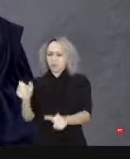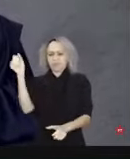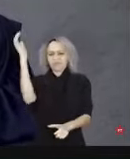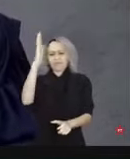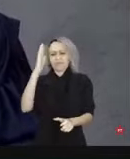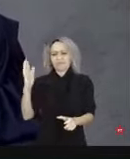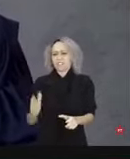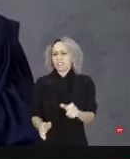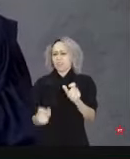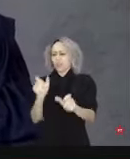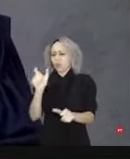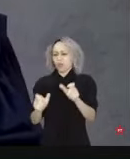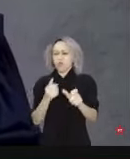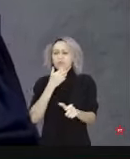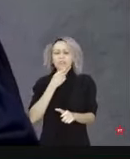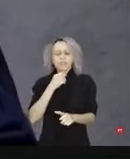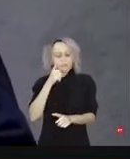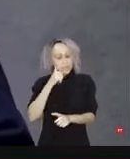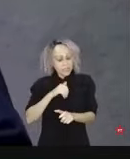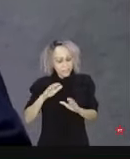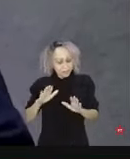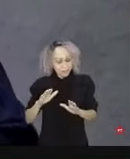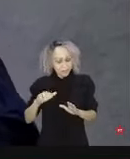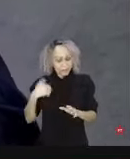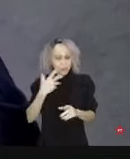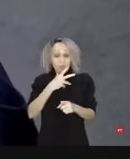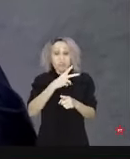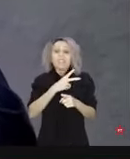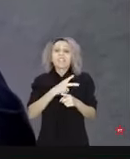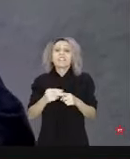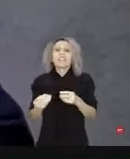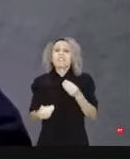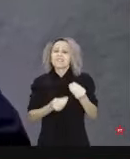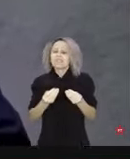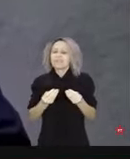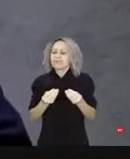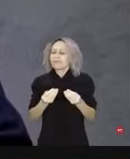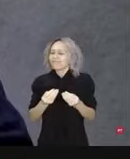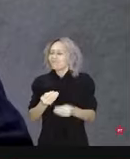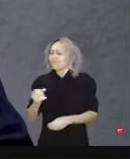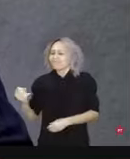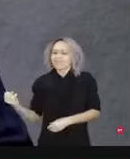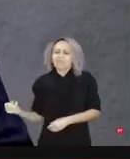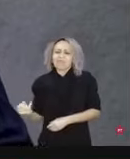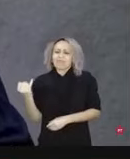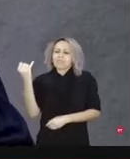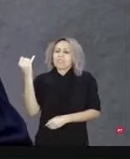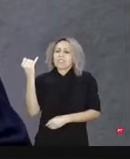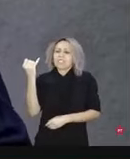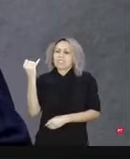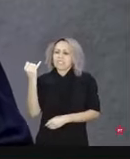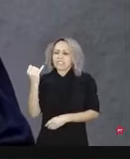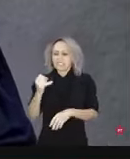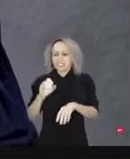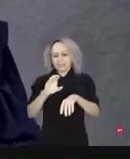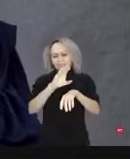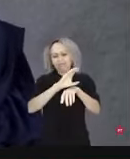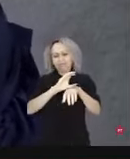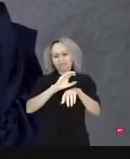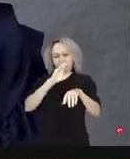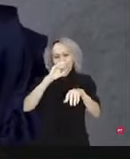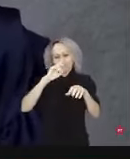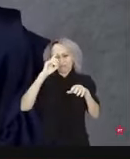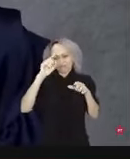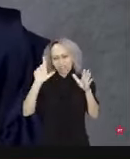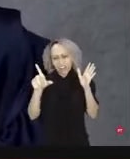brasileiras. Alcançando dessa maneira um dos mais importantes mandamentos constitucionais, o